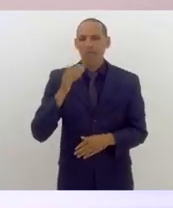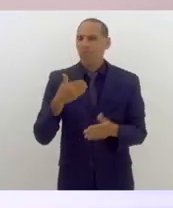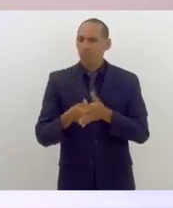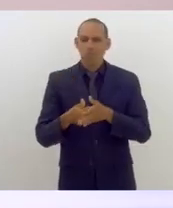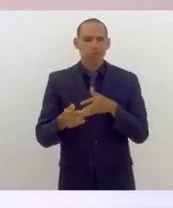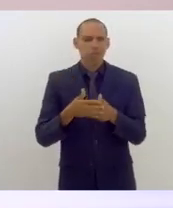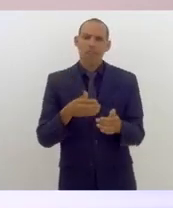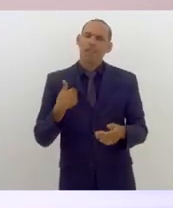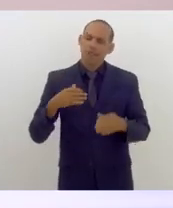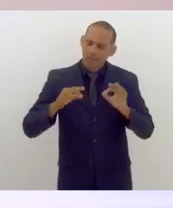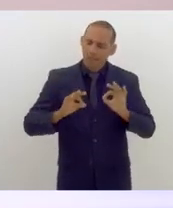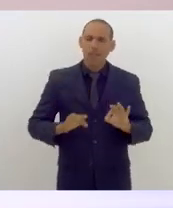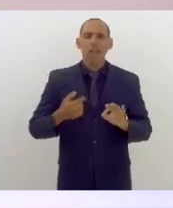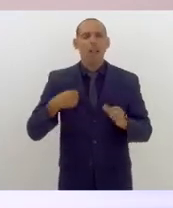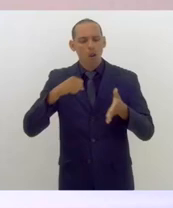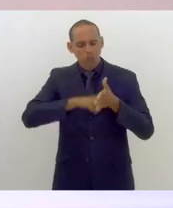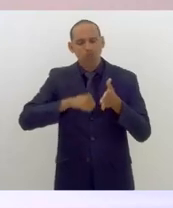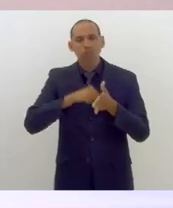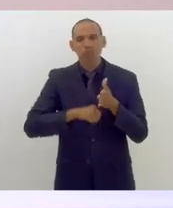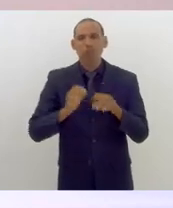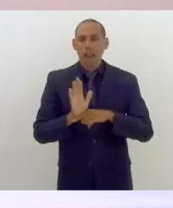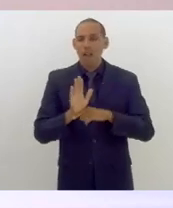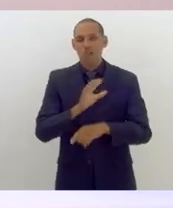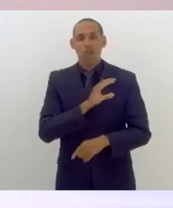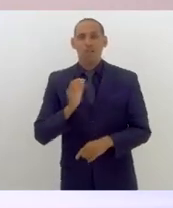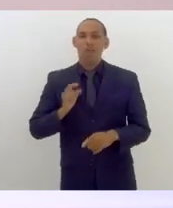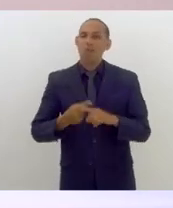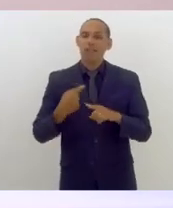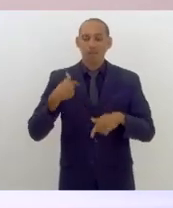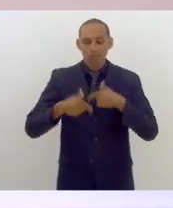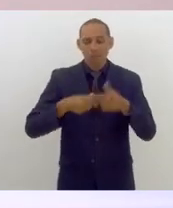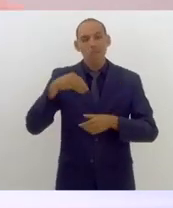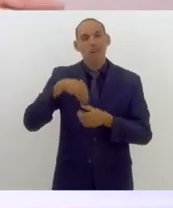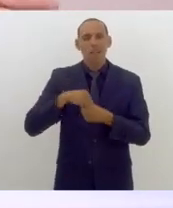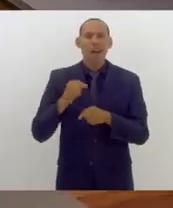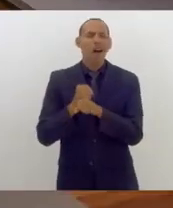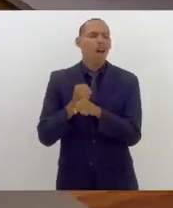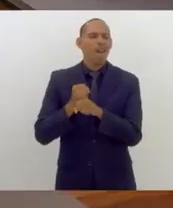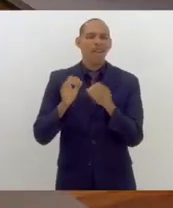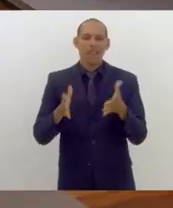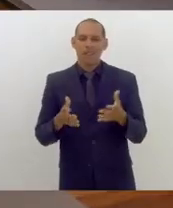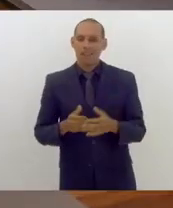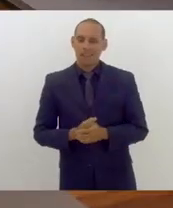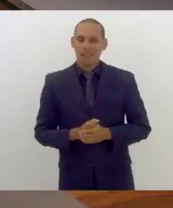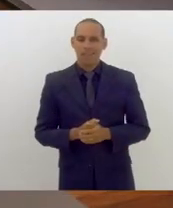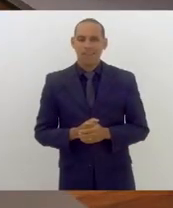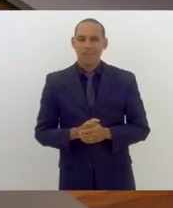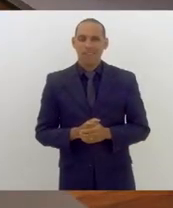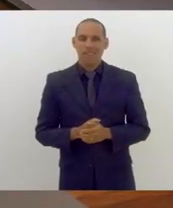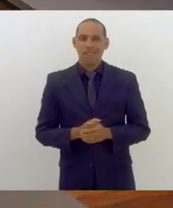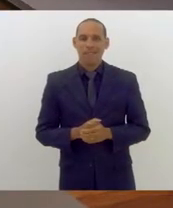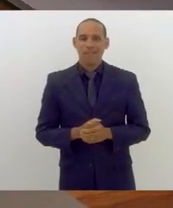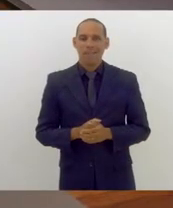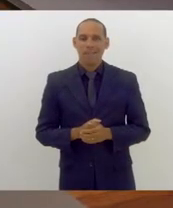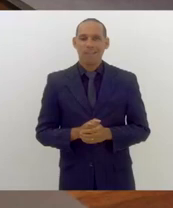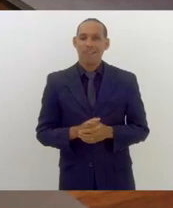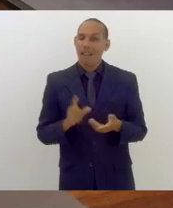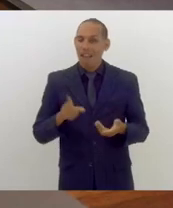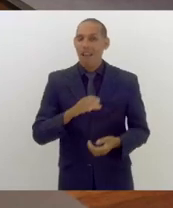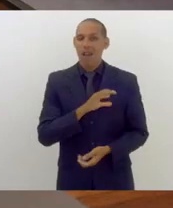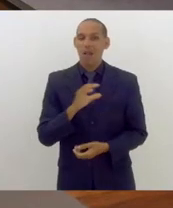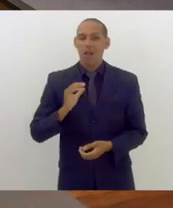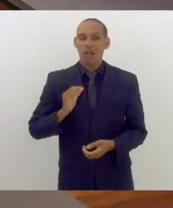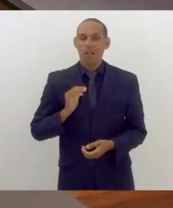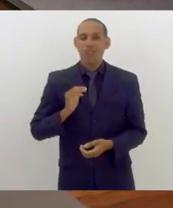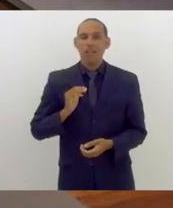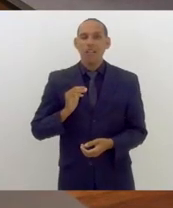é claro que eu vou lutar pela comissão porque eu faço um trabalho na comissão há vários anos e é uma comissão que